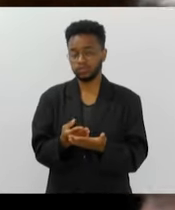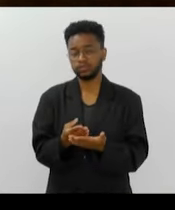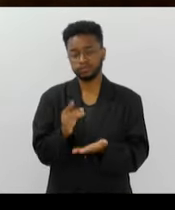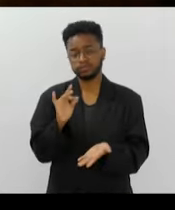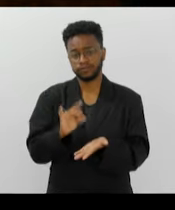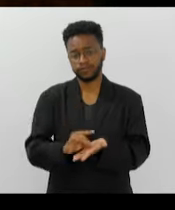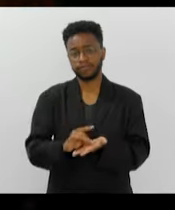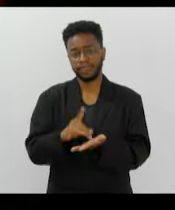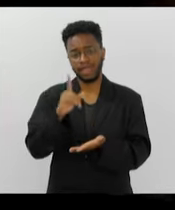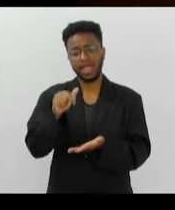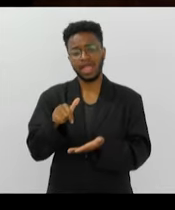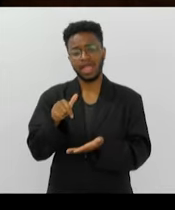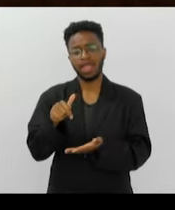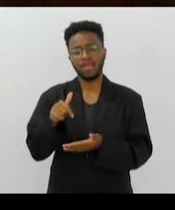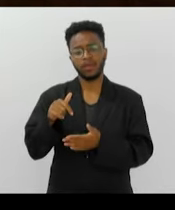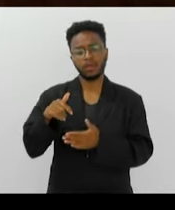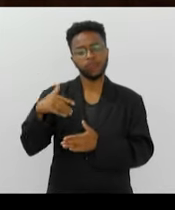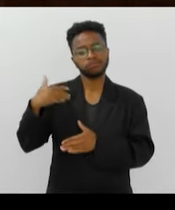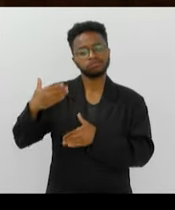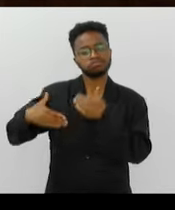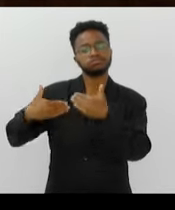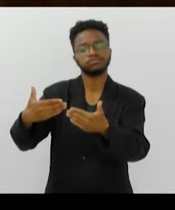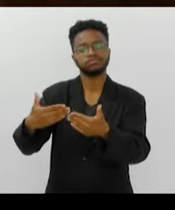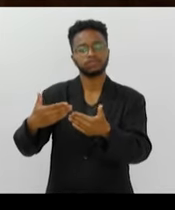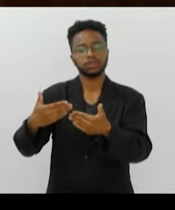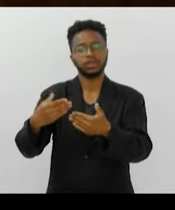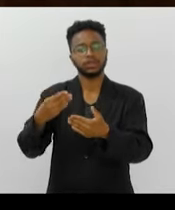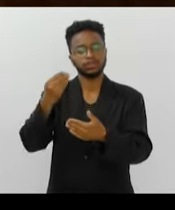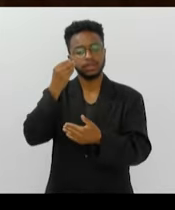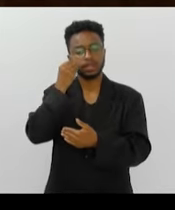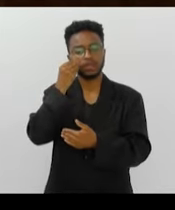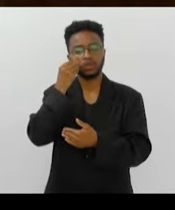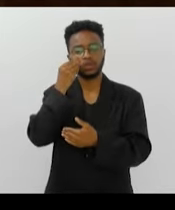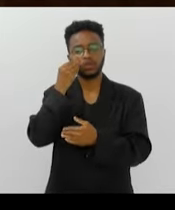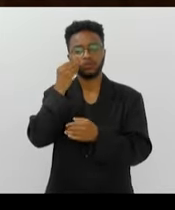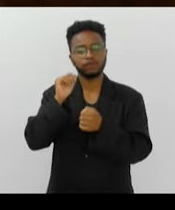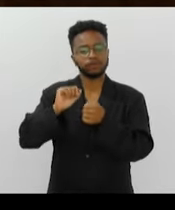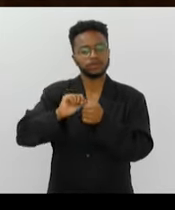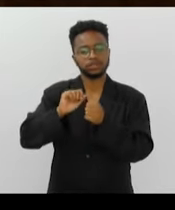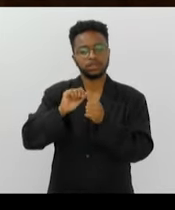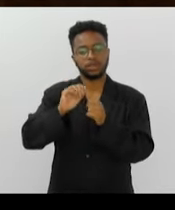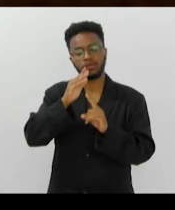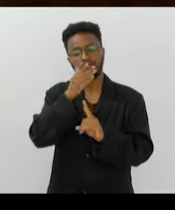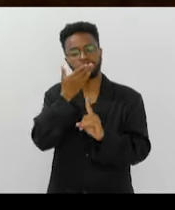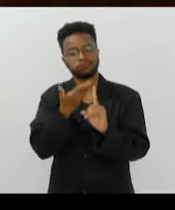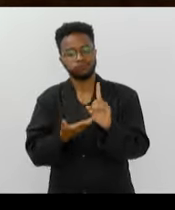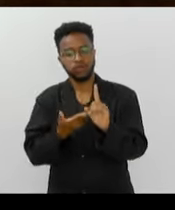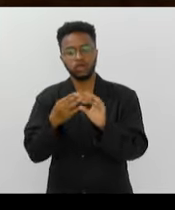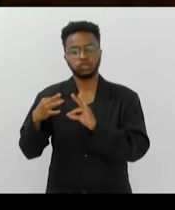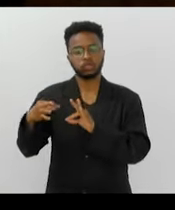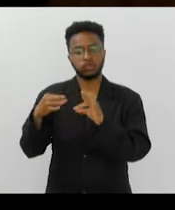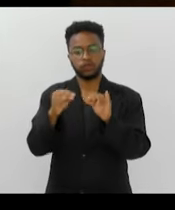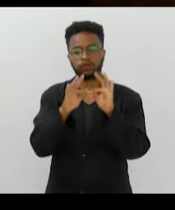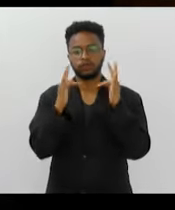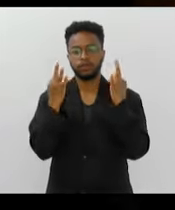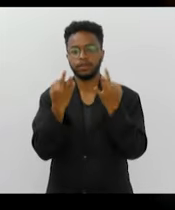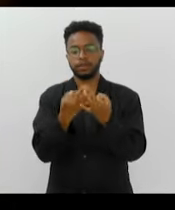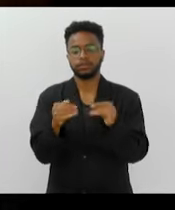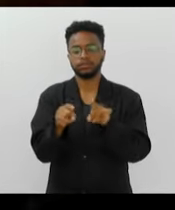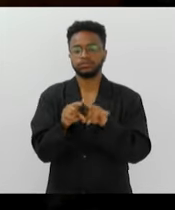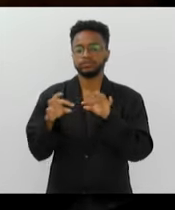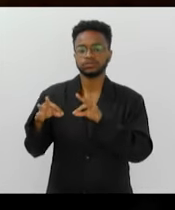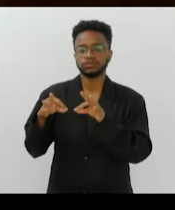passo em direção ao reconhecimento a todas as famílias e a todas as vitimados